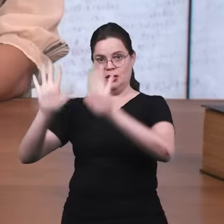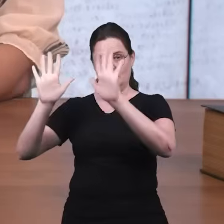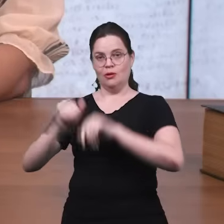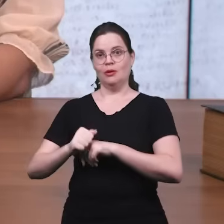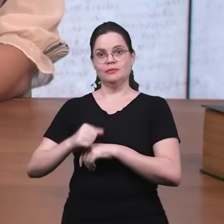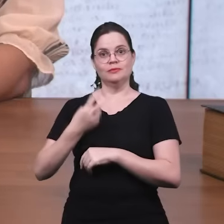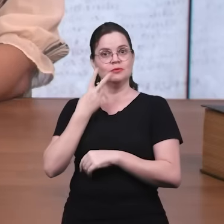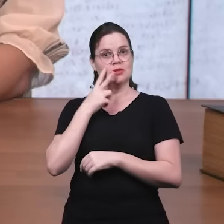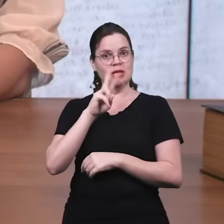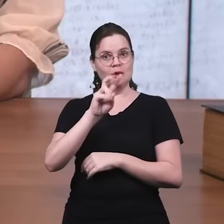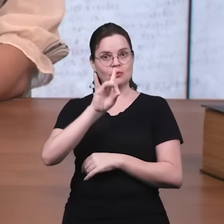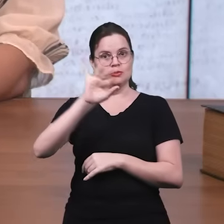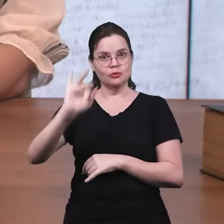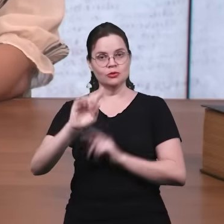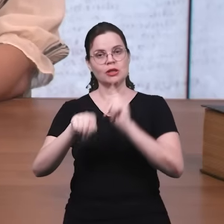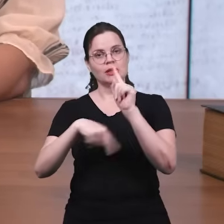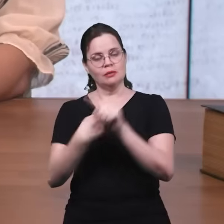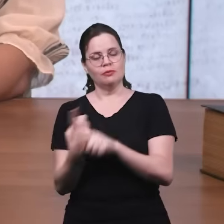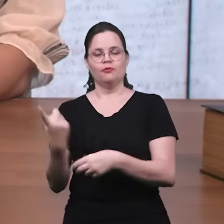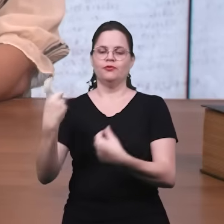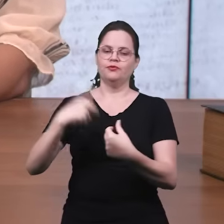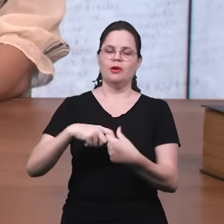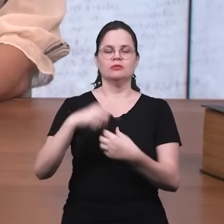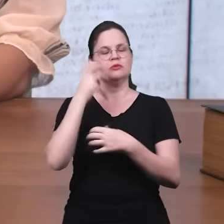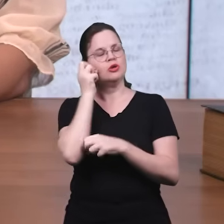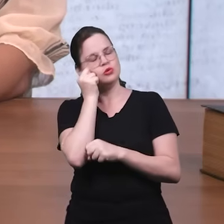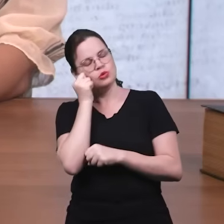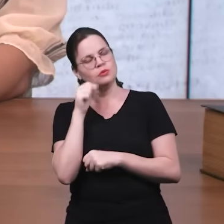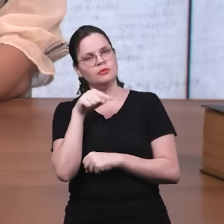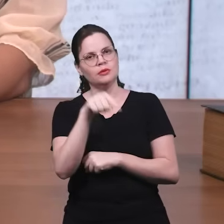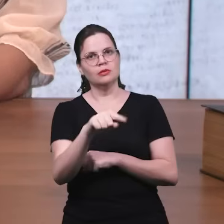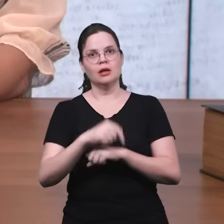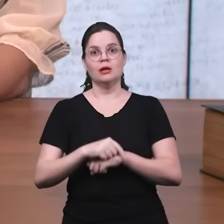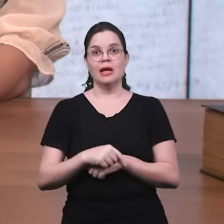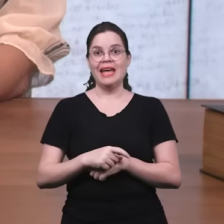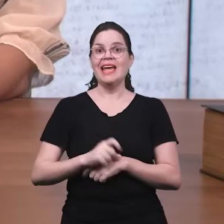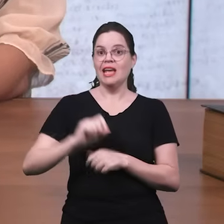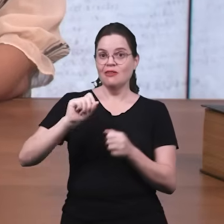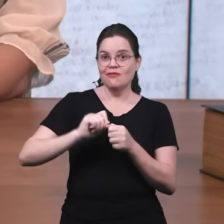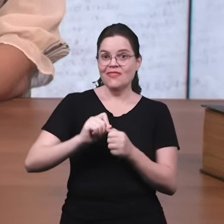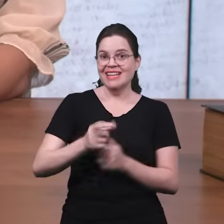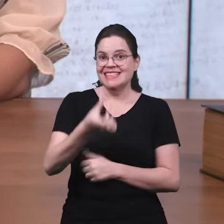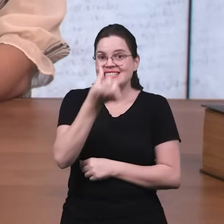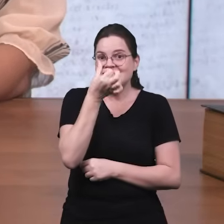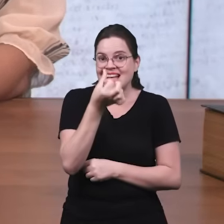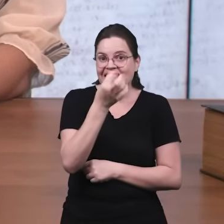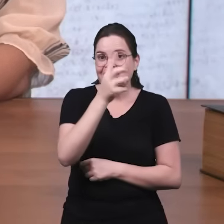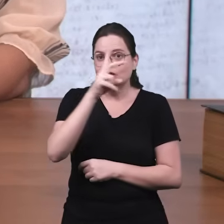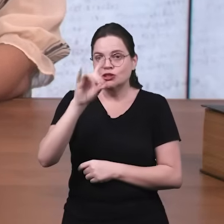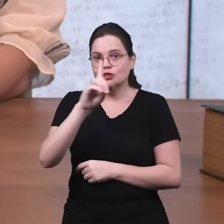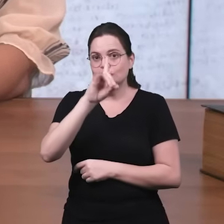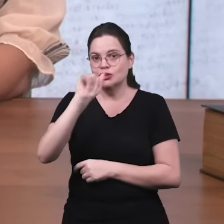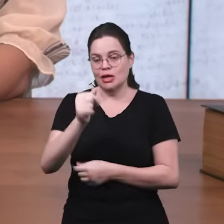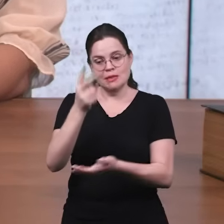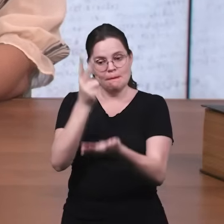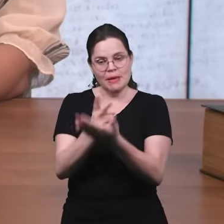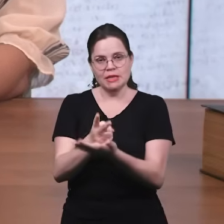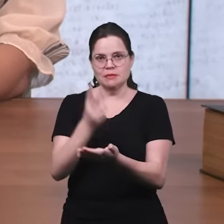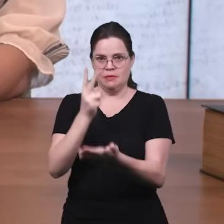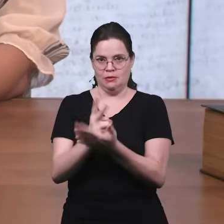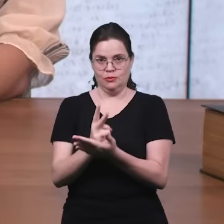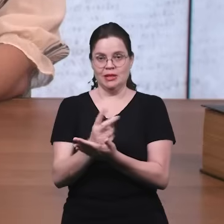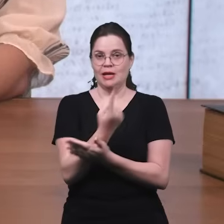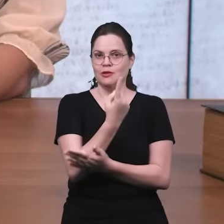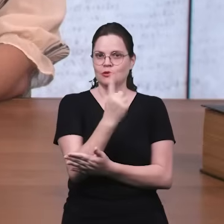2º dia e tornaram para o arraial, e assim fizeram 6 dias. E sucedeu que ao